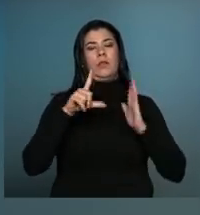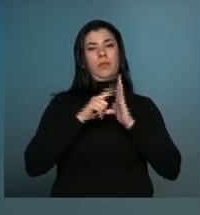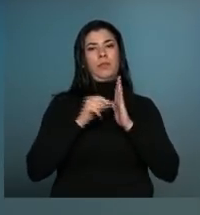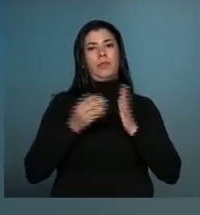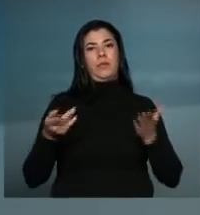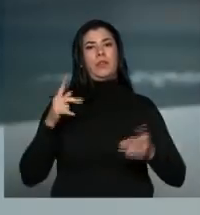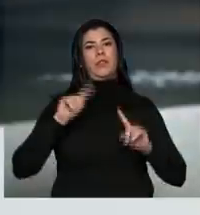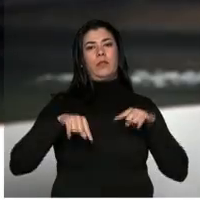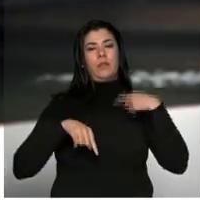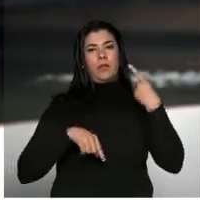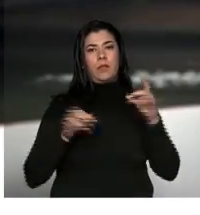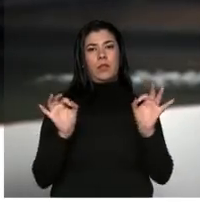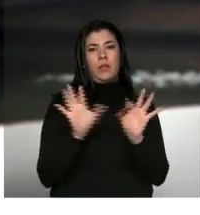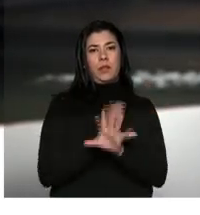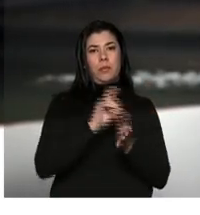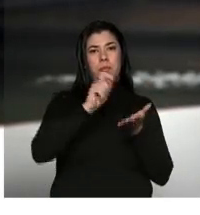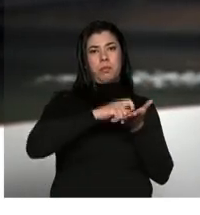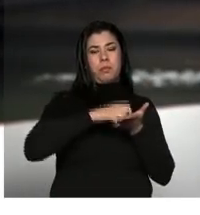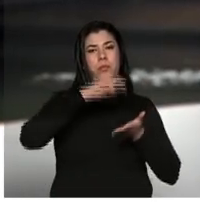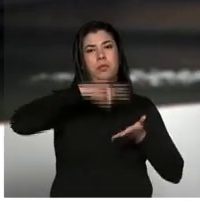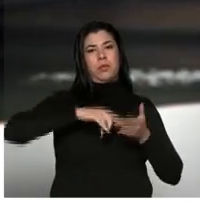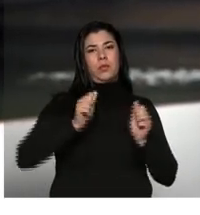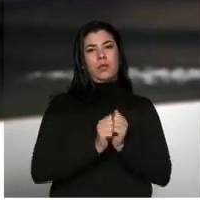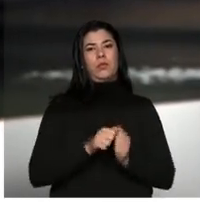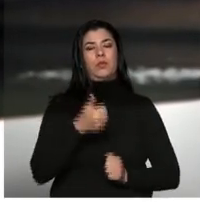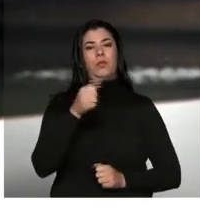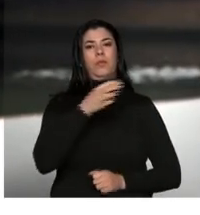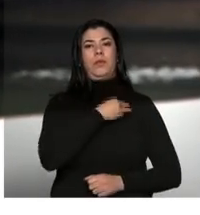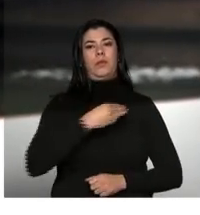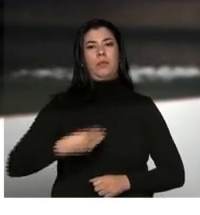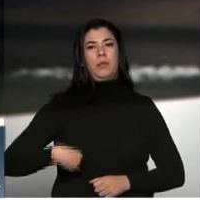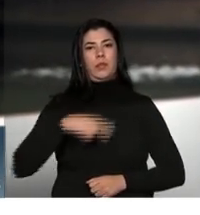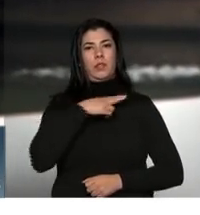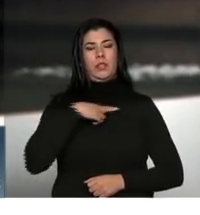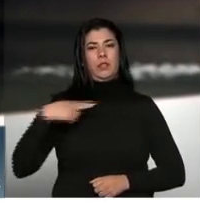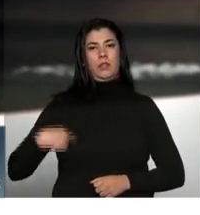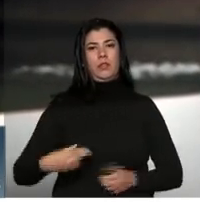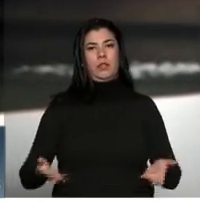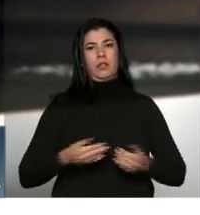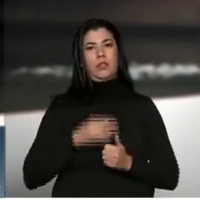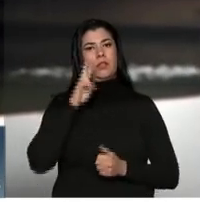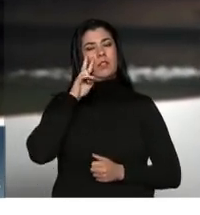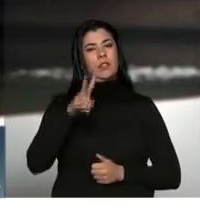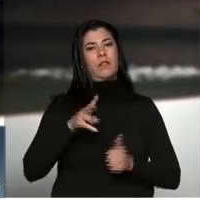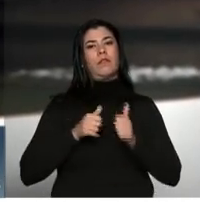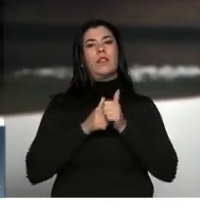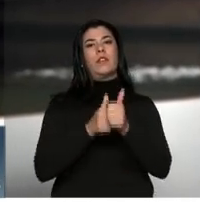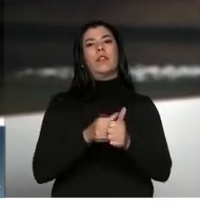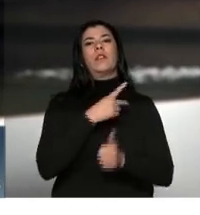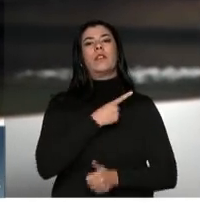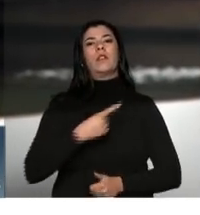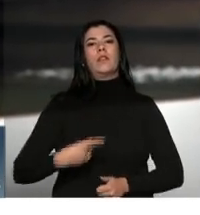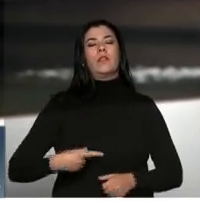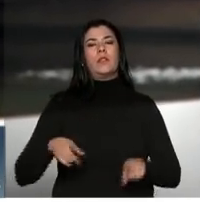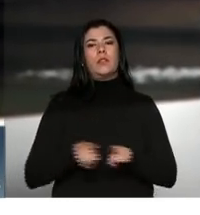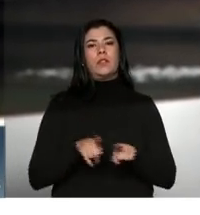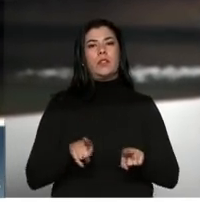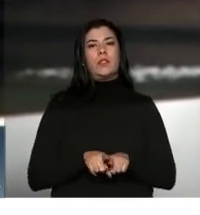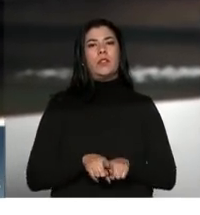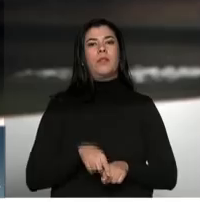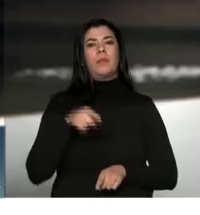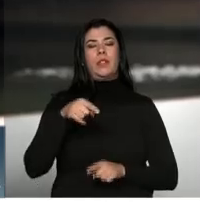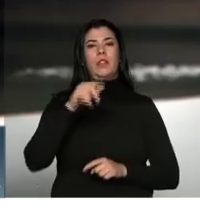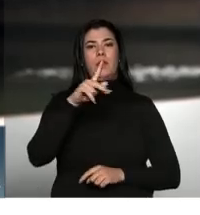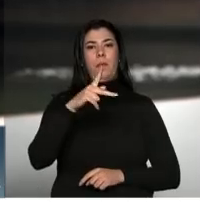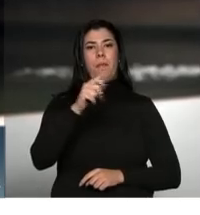Planalto, logo após a cerimônia de assinatura de atos com o primeiro-ministro da China. E neste momento, a presidenta Dilma Rousseff está no Palácio do